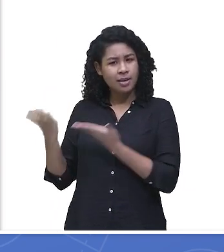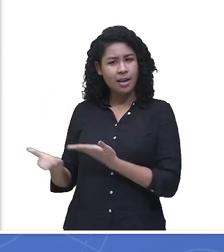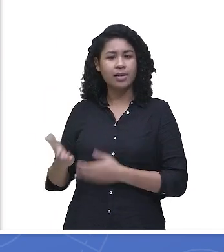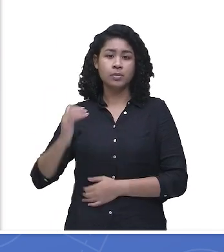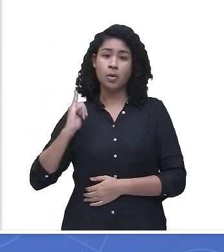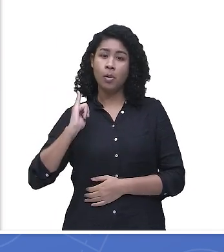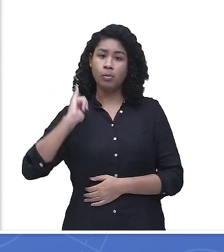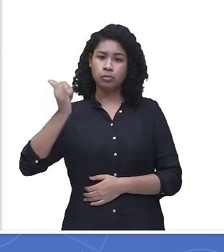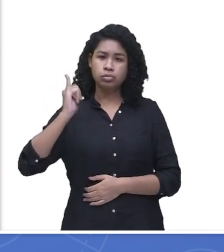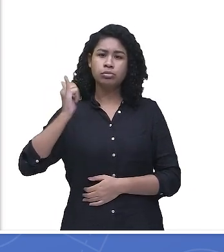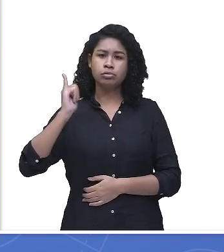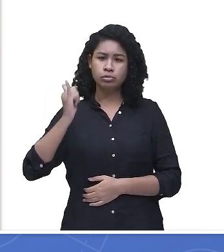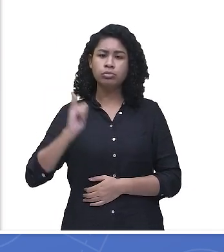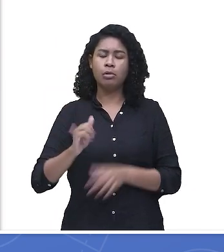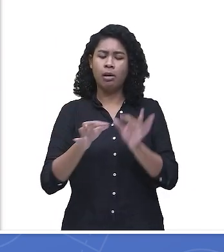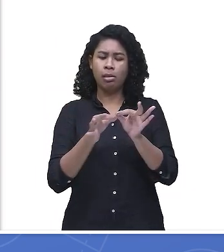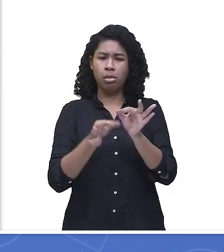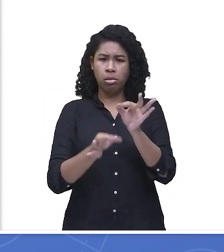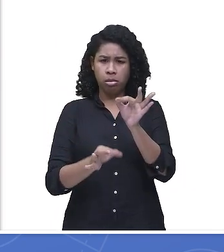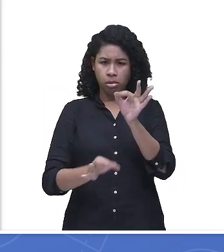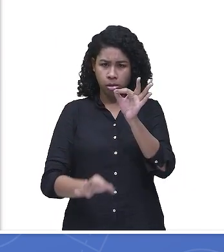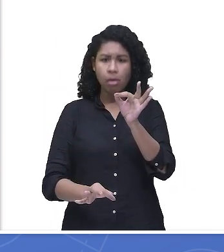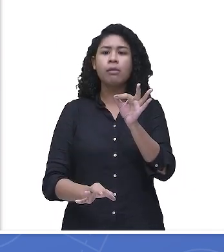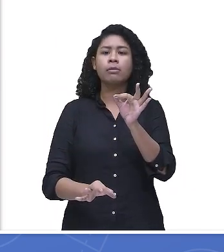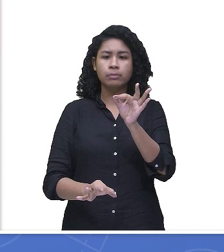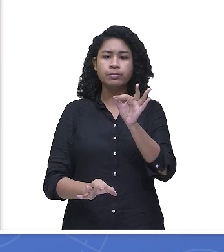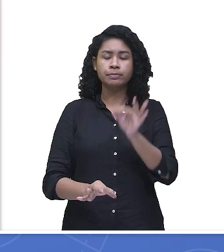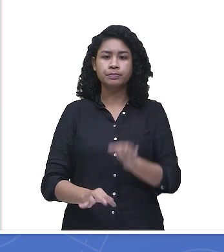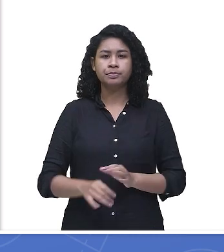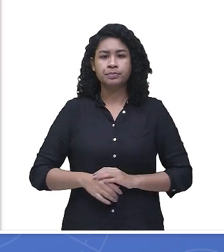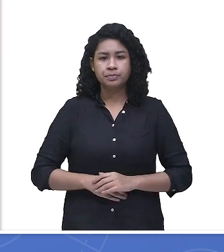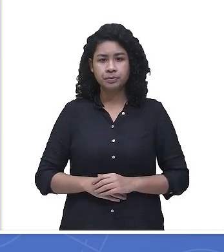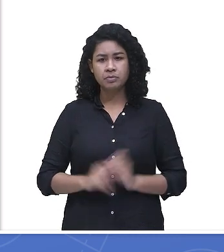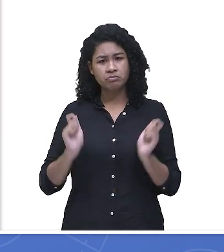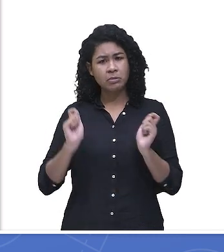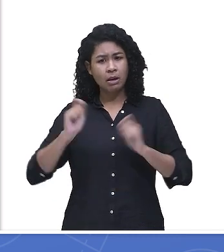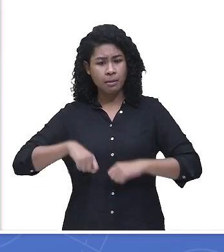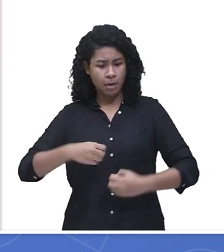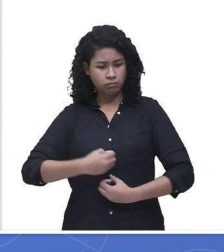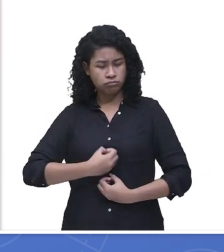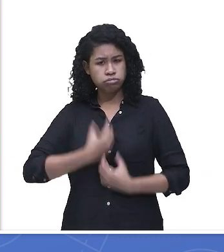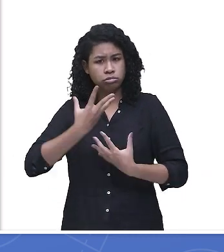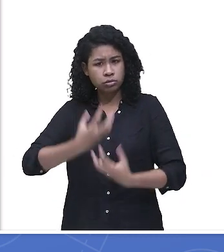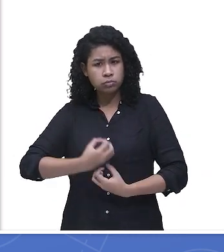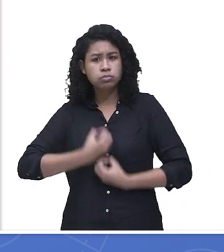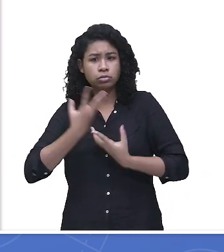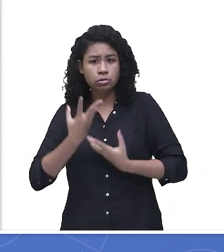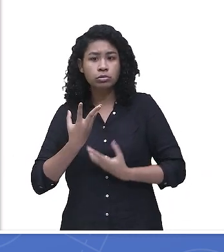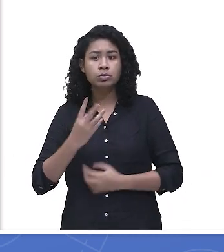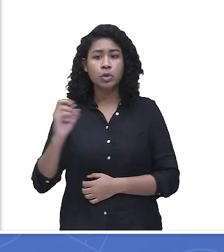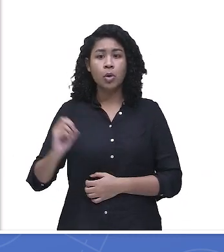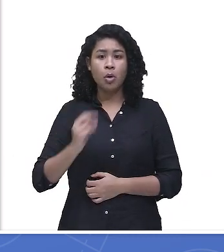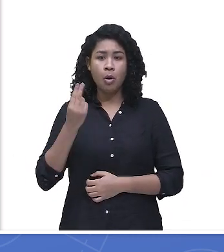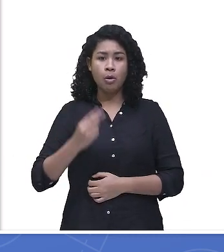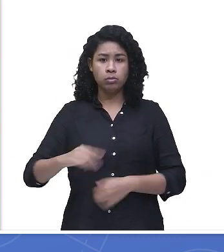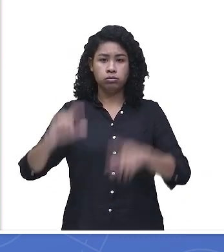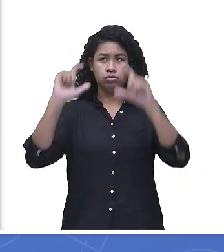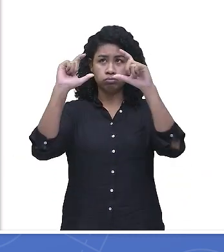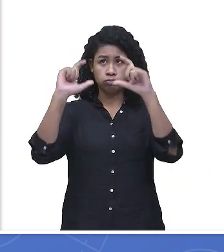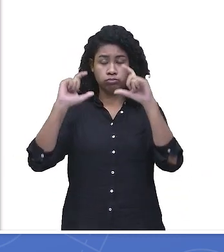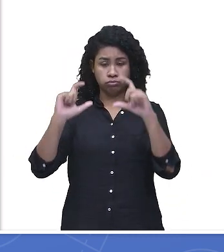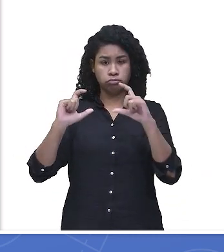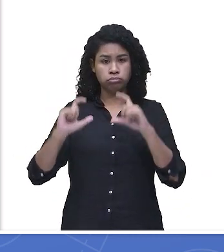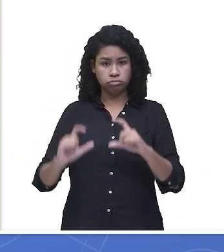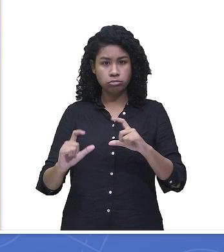narrativa longa que, escrita em prosa, ou seja, em parágrafos, representa aspectos da